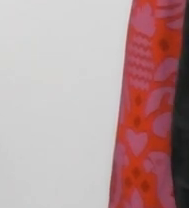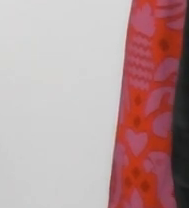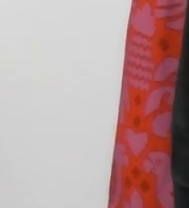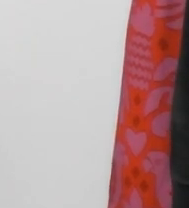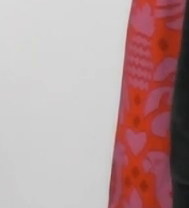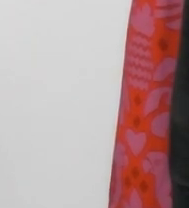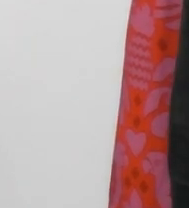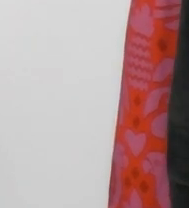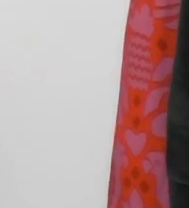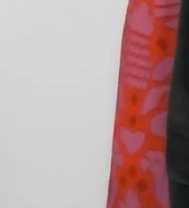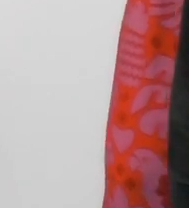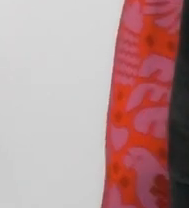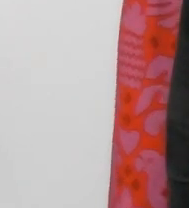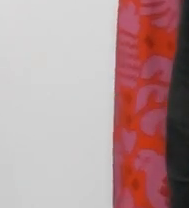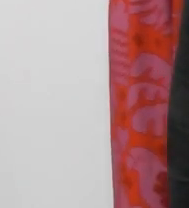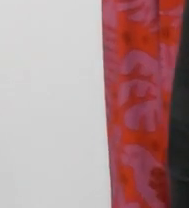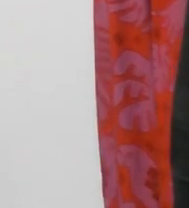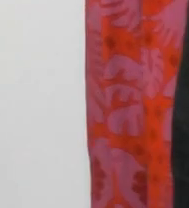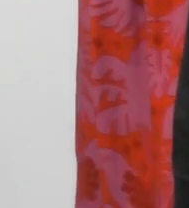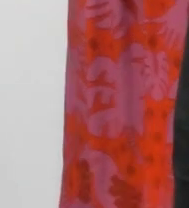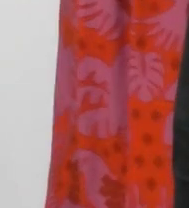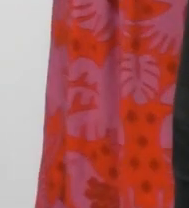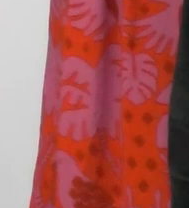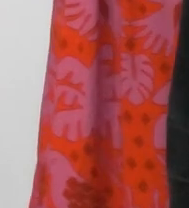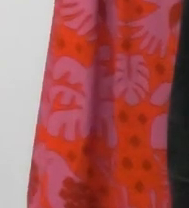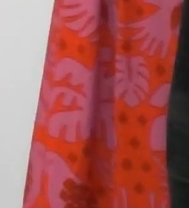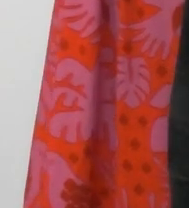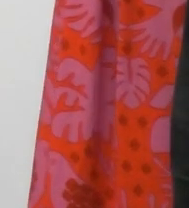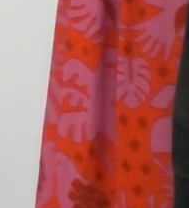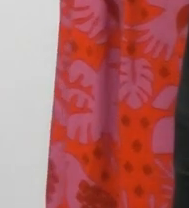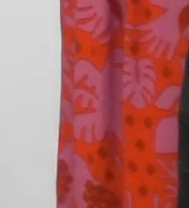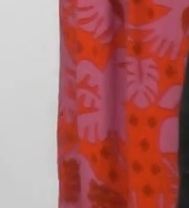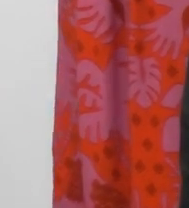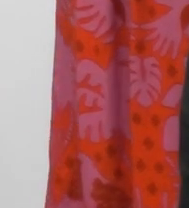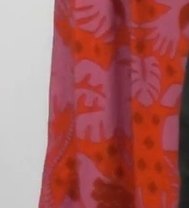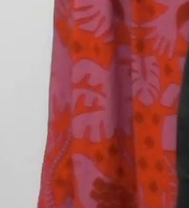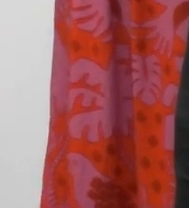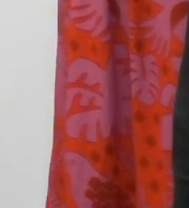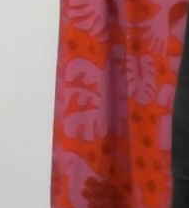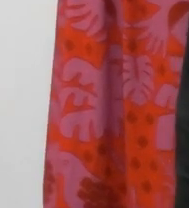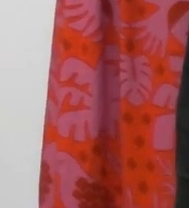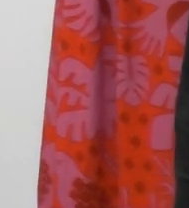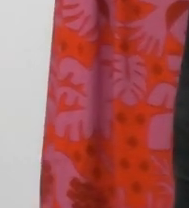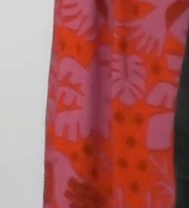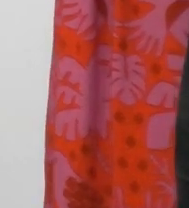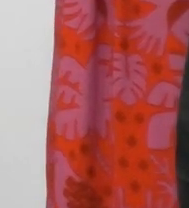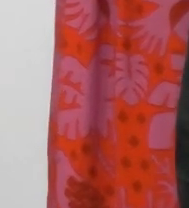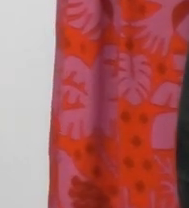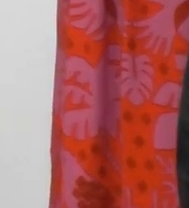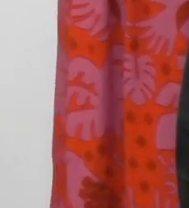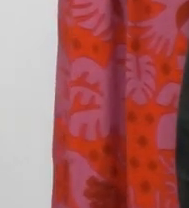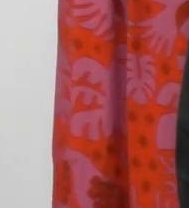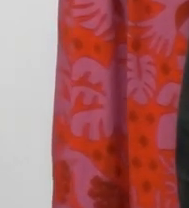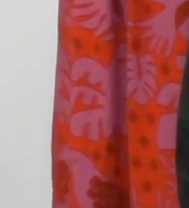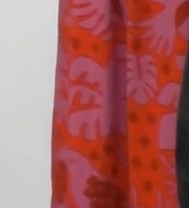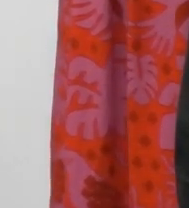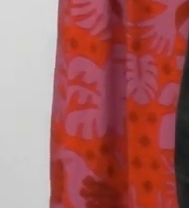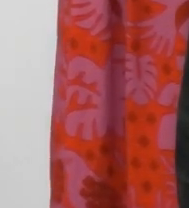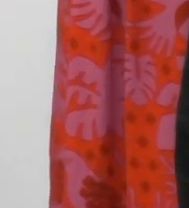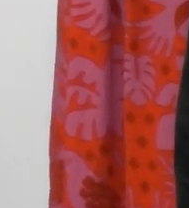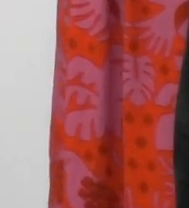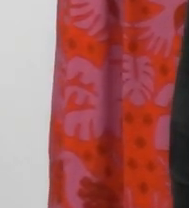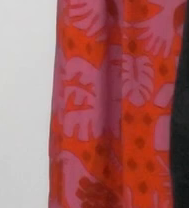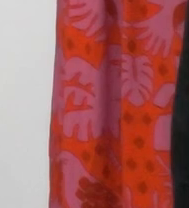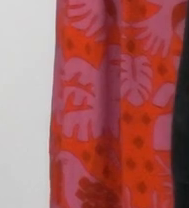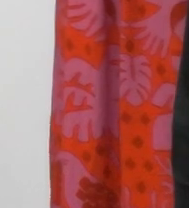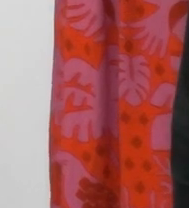desde agosto não adianta como eu falei inclusive o meu filho está no vídeo não sei se dá para reconhecer meu meu